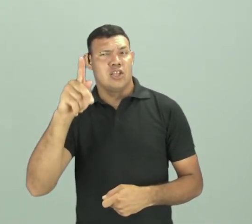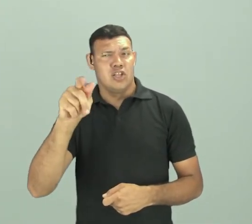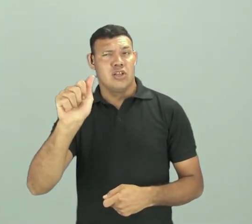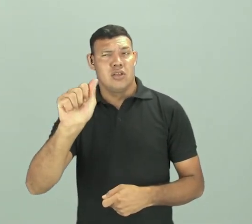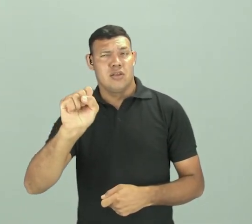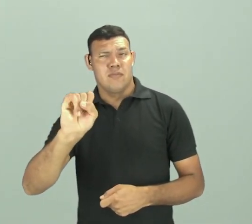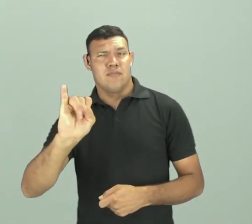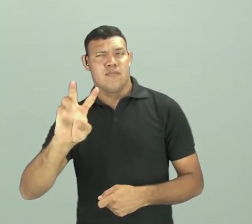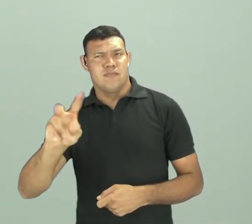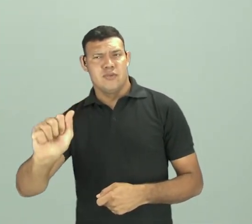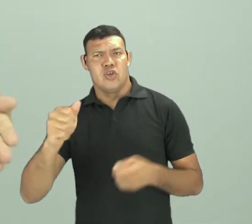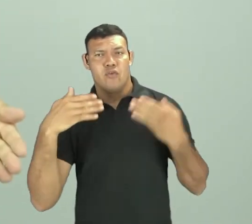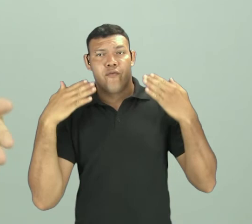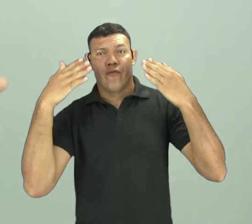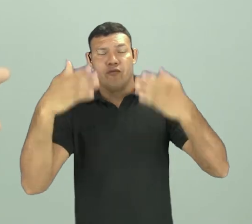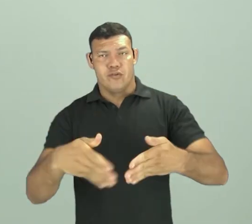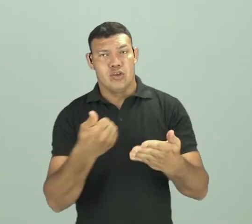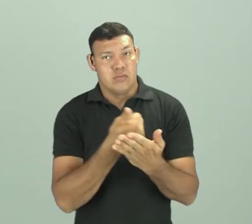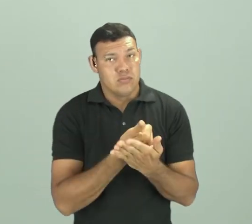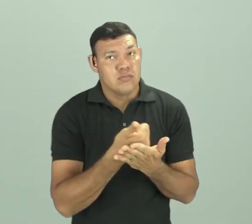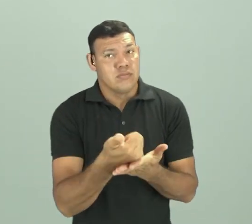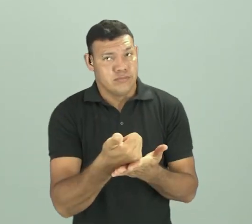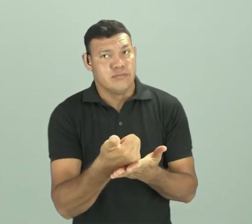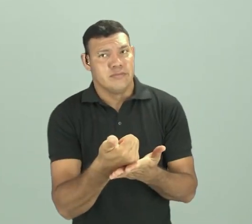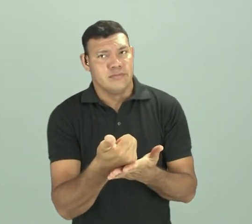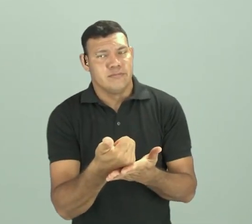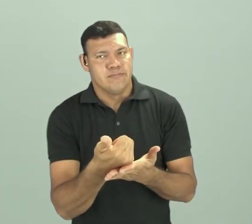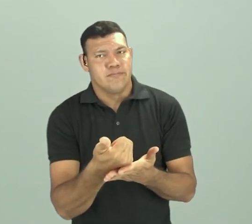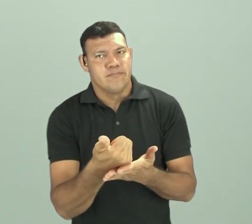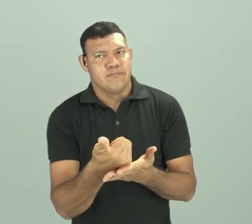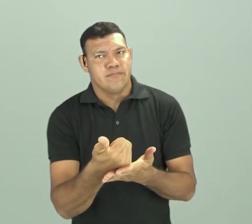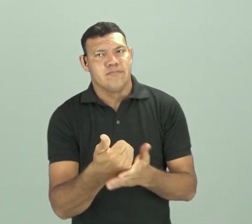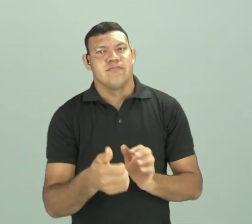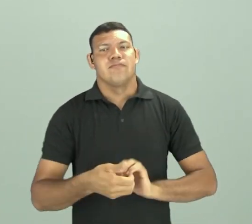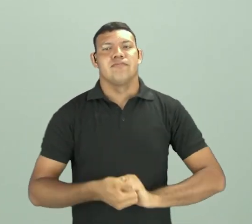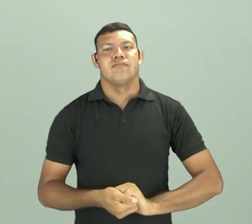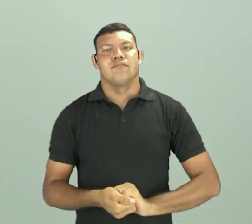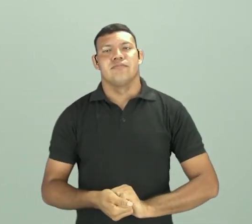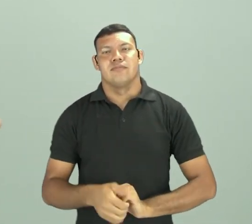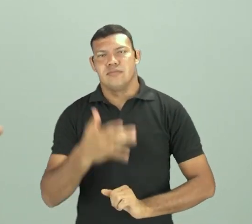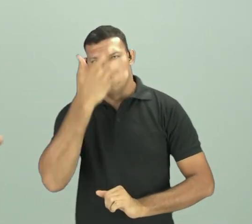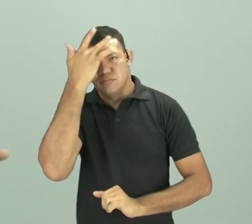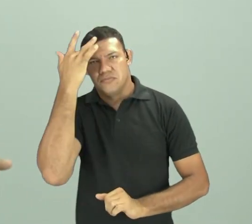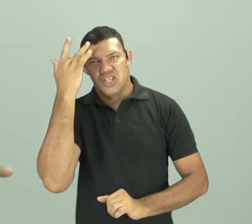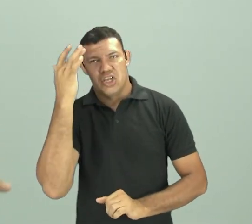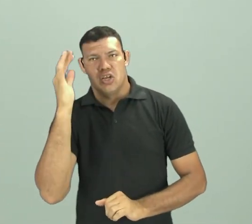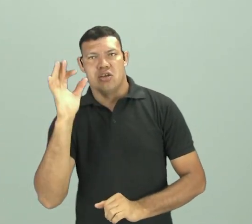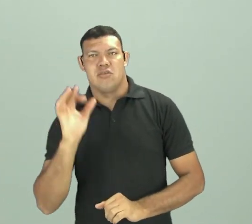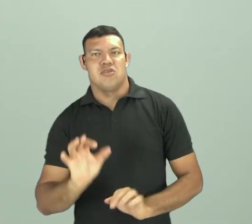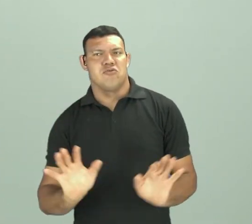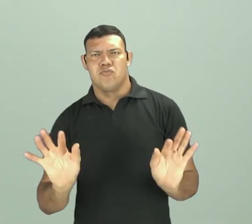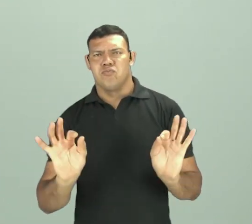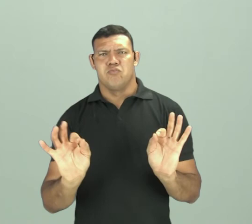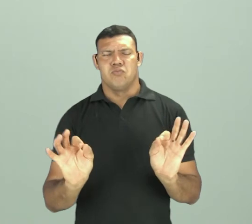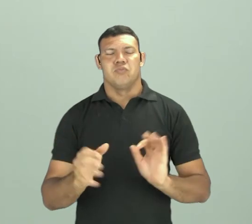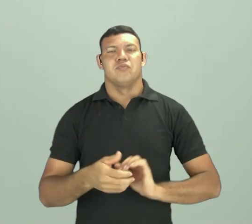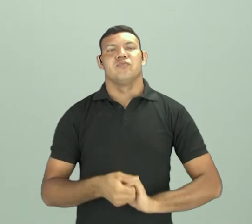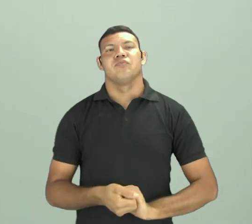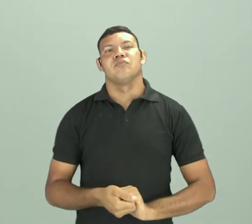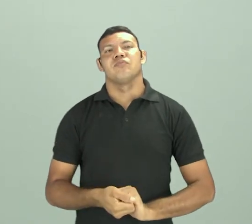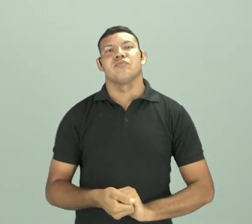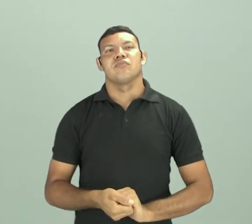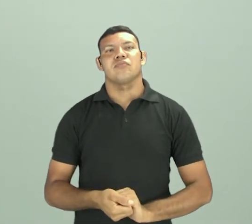em quem pratica a ação, mas ou na ação e em quem recebe a ação. Tudo bem? Se vocês entenderam isso, é bem